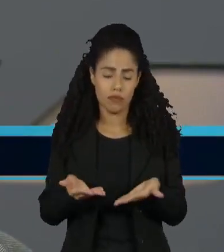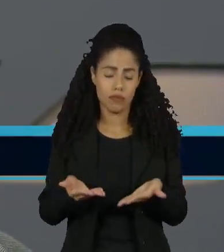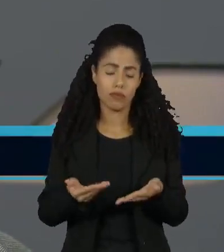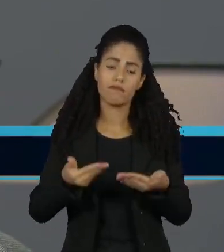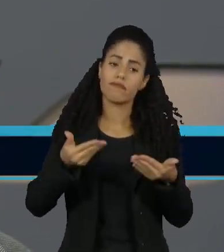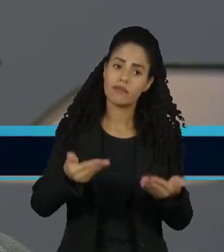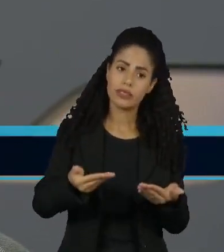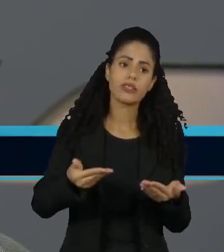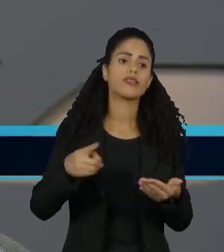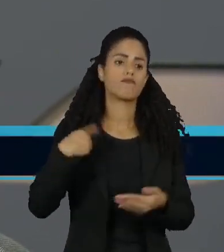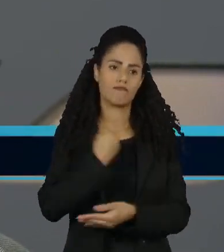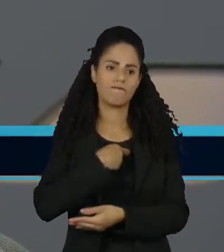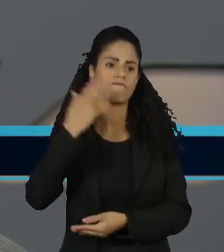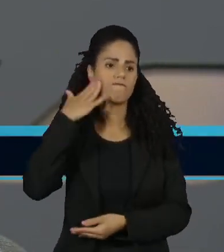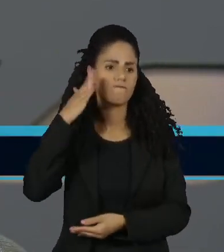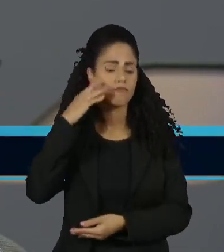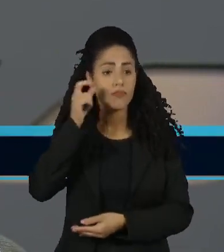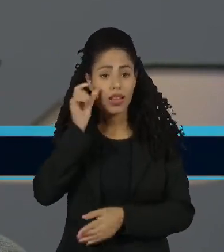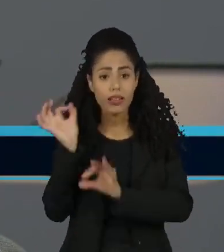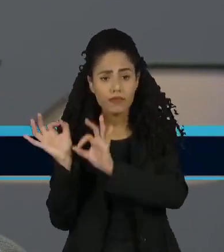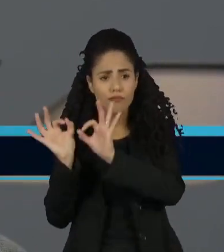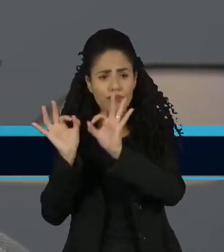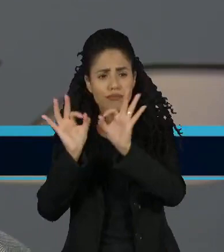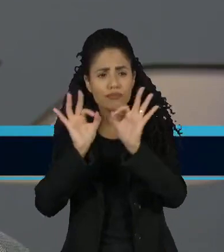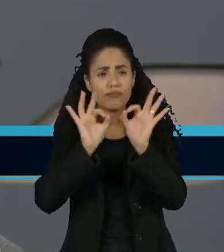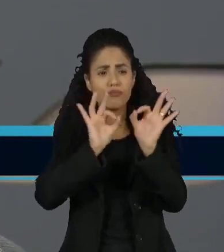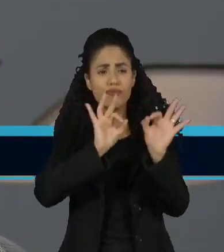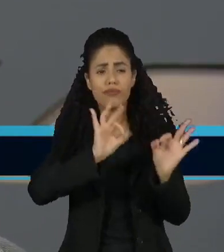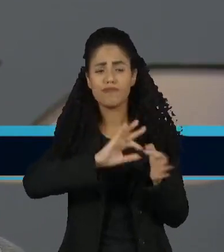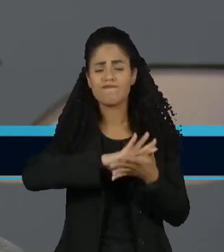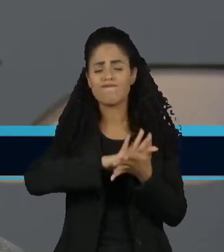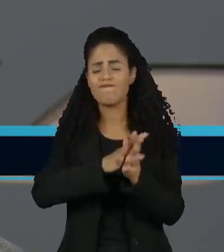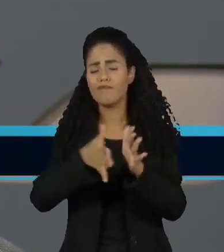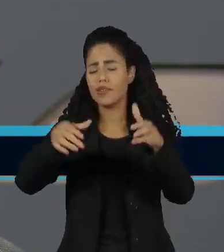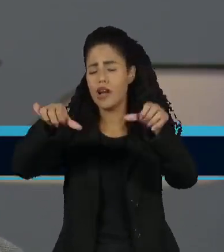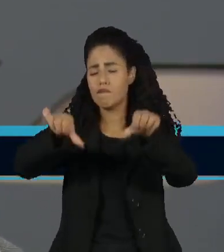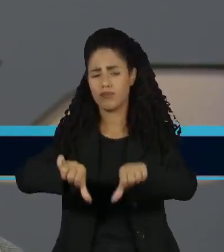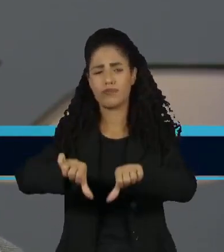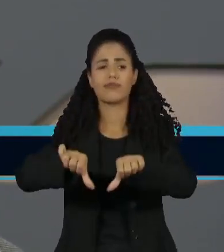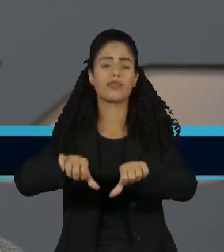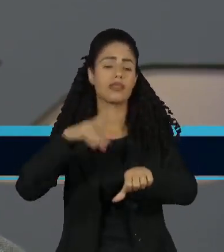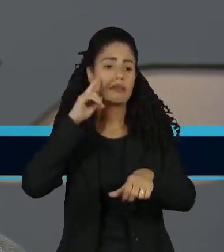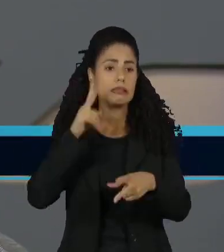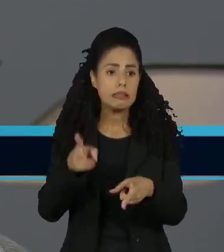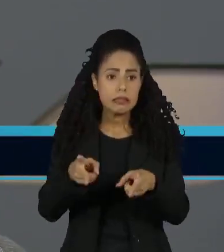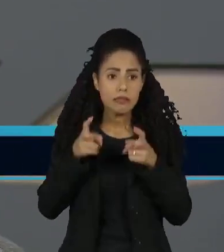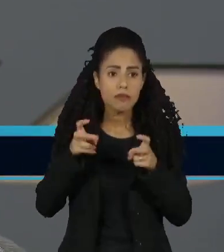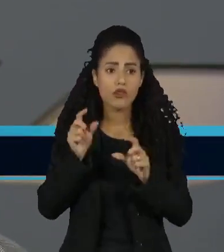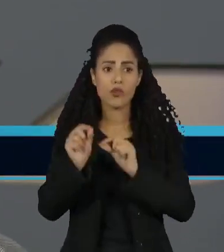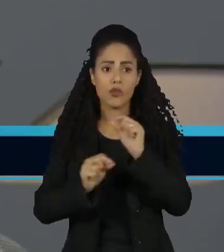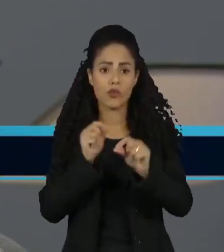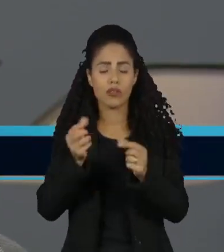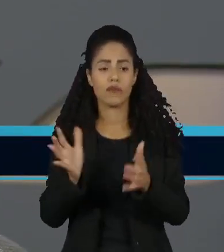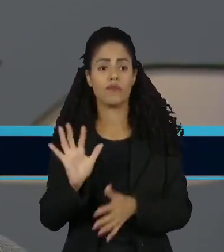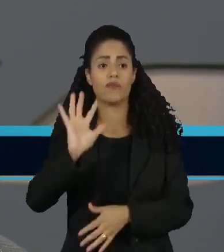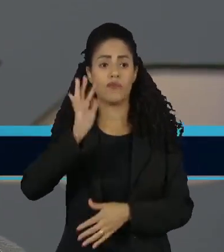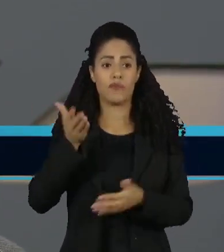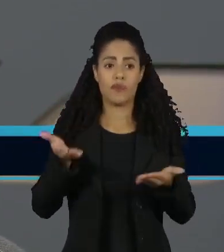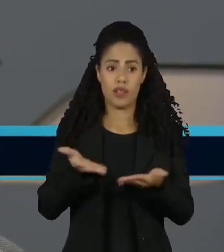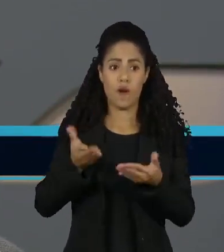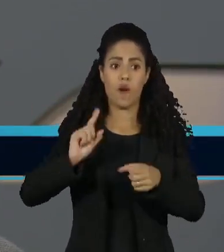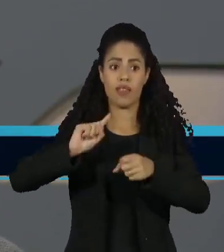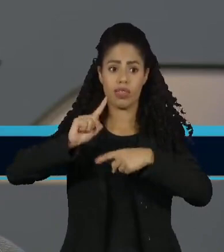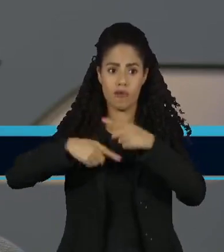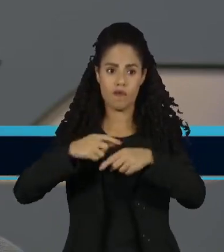Então, nós estamos assistindo, infelizmente, a um cenário lamentável, porque a humanidade, especialmente após a